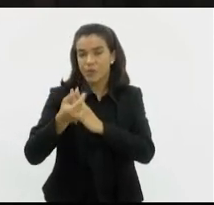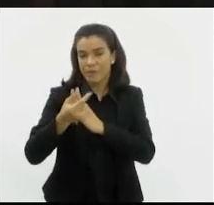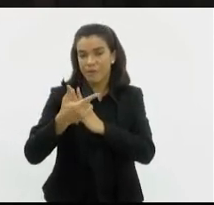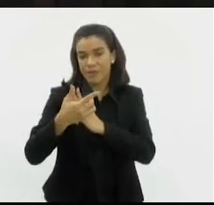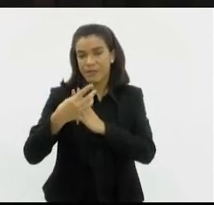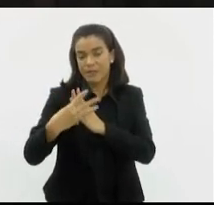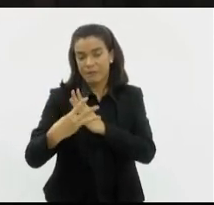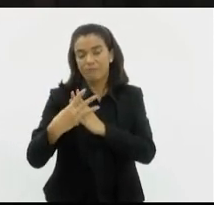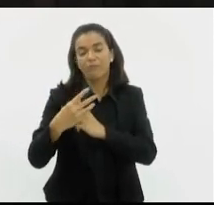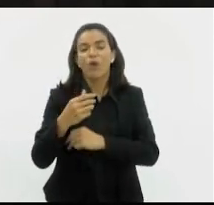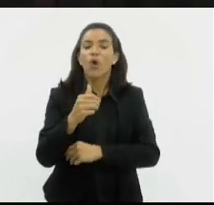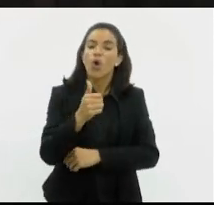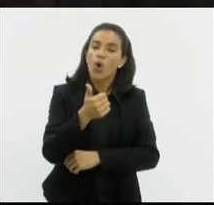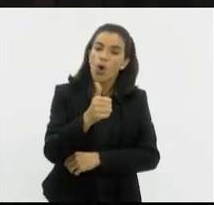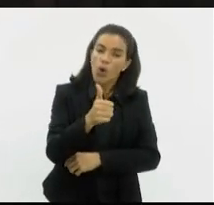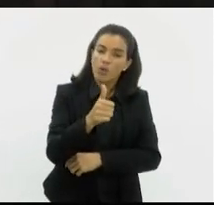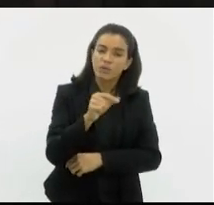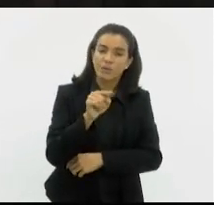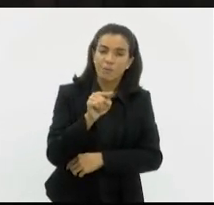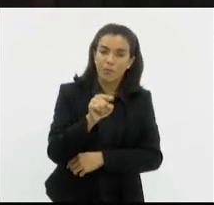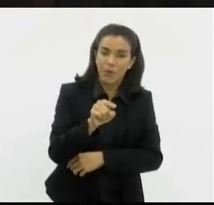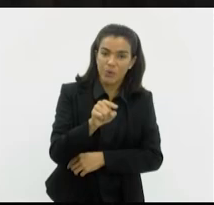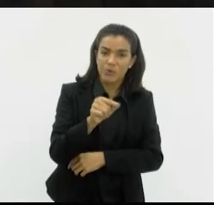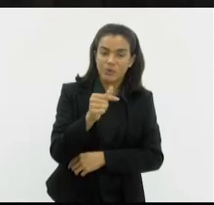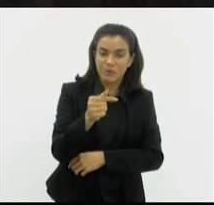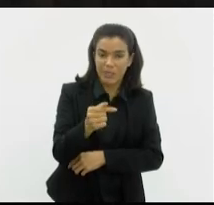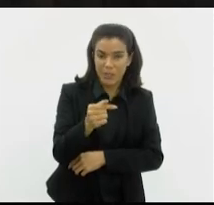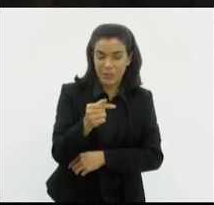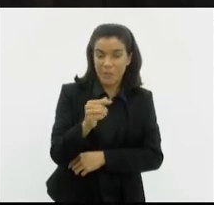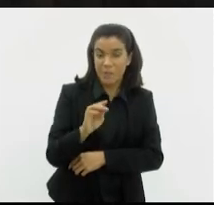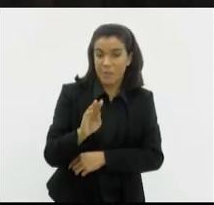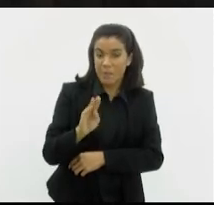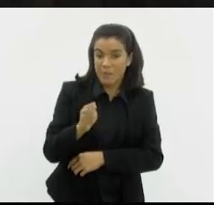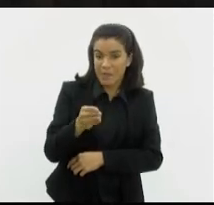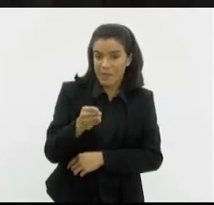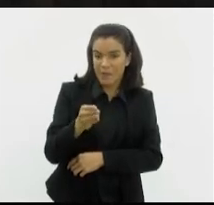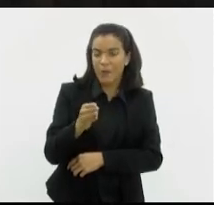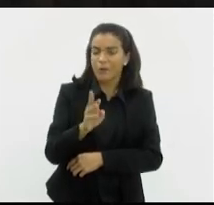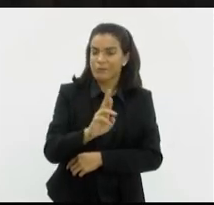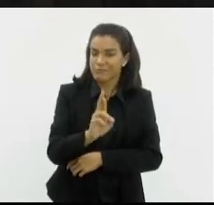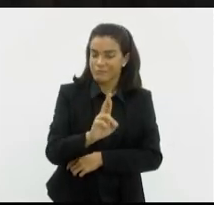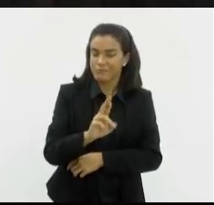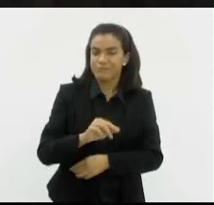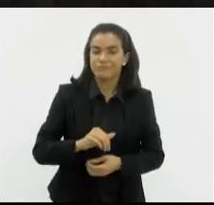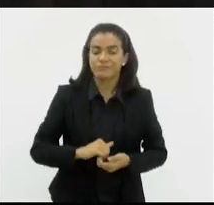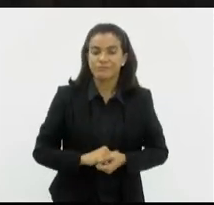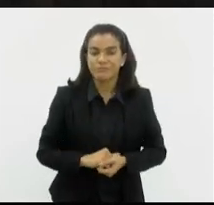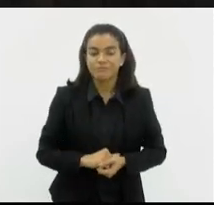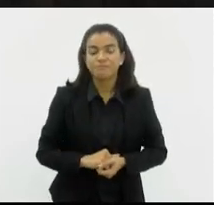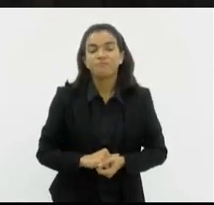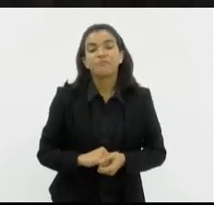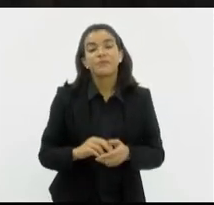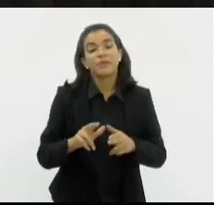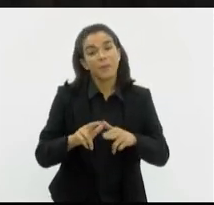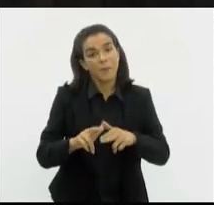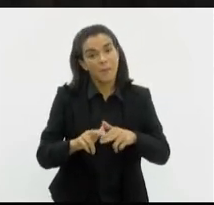arrecadamos 11,7 bilhões de reais. Por via de